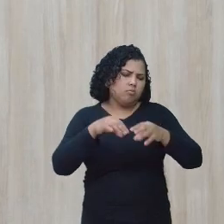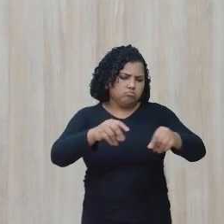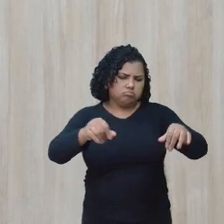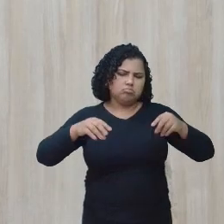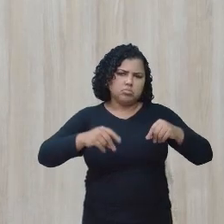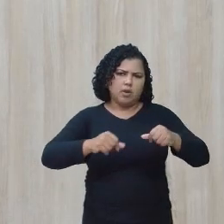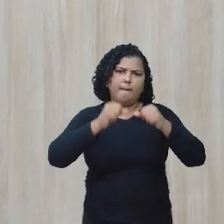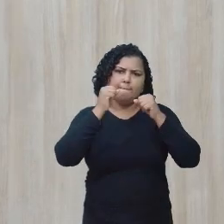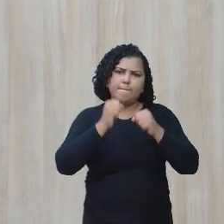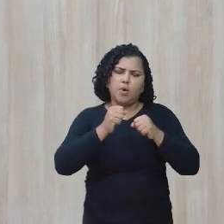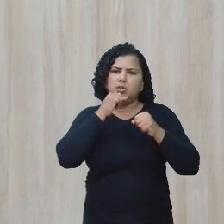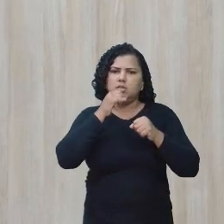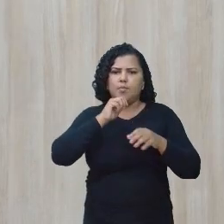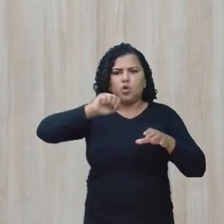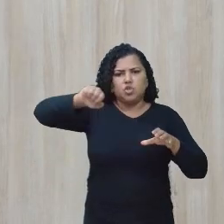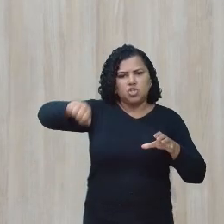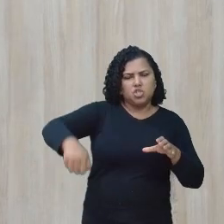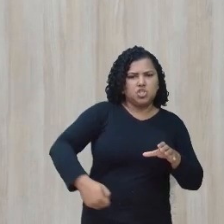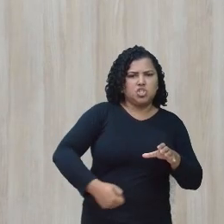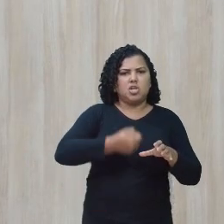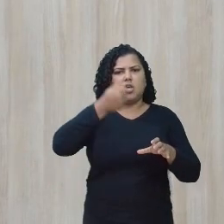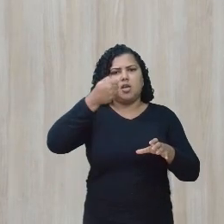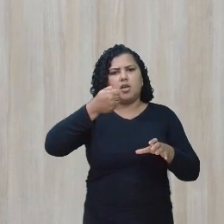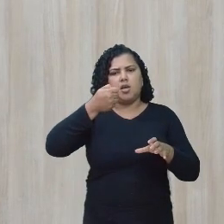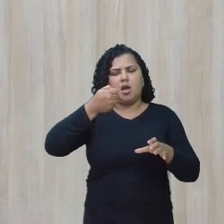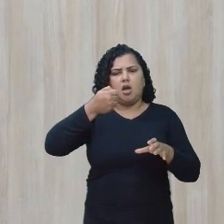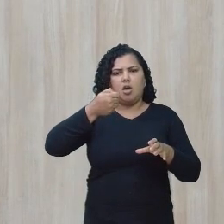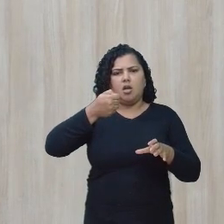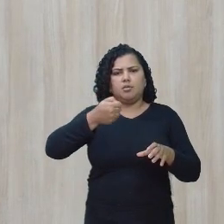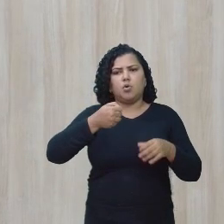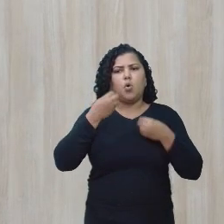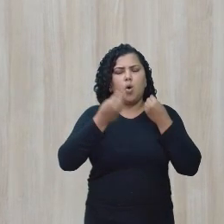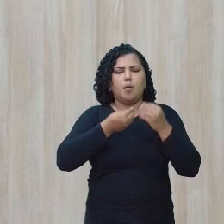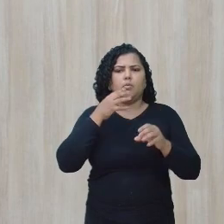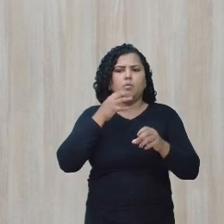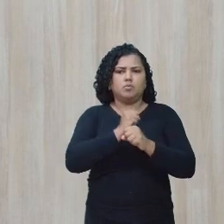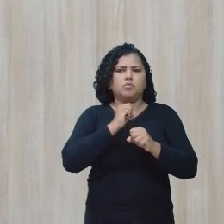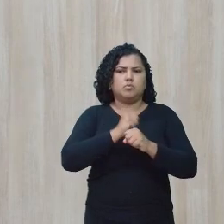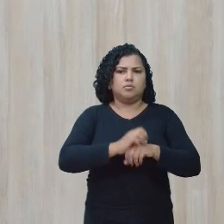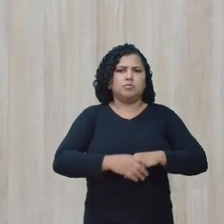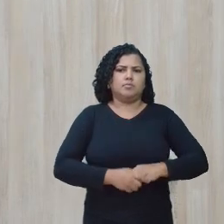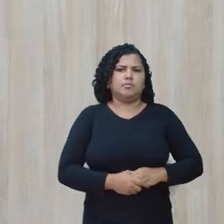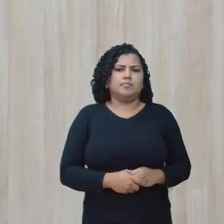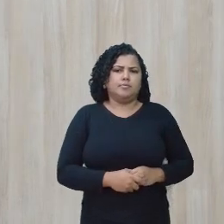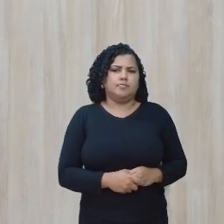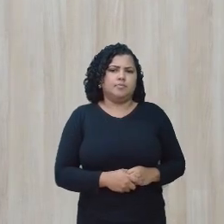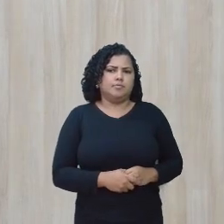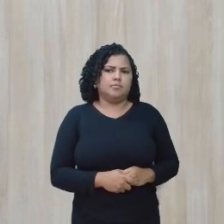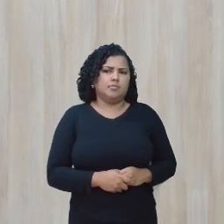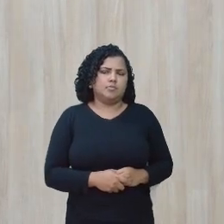que você pega a xícara de feijão, como é que ele é contável? Então vamos cair em cima dessas